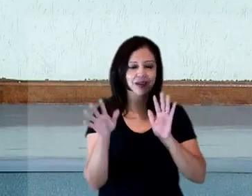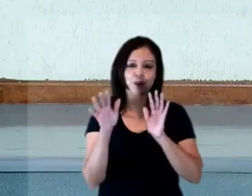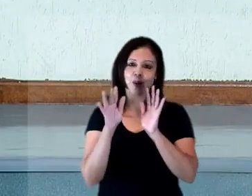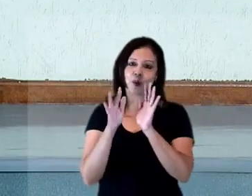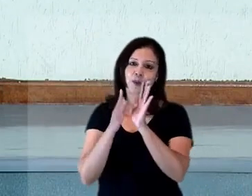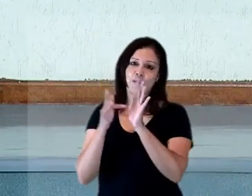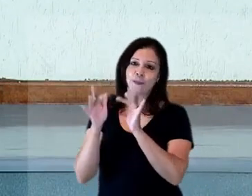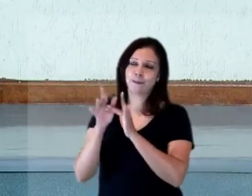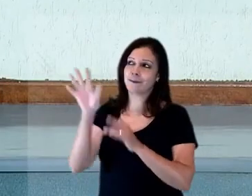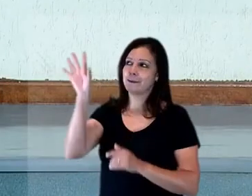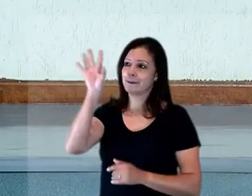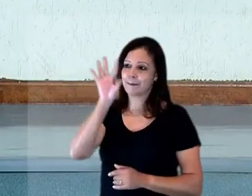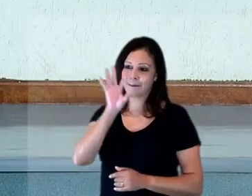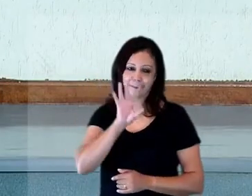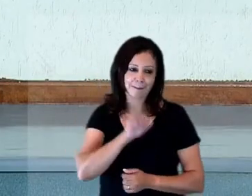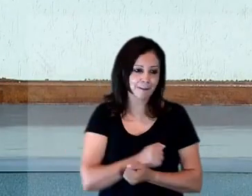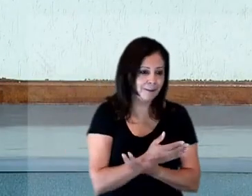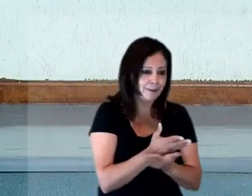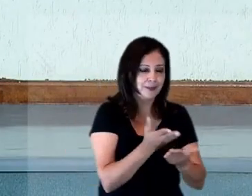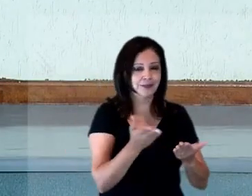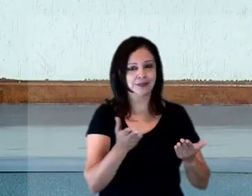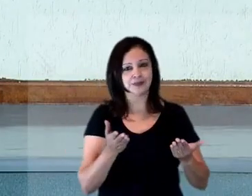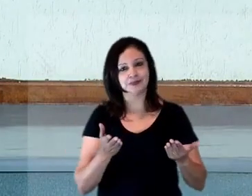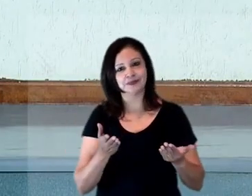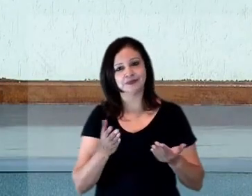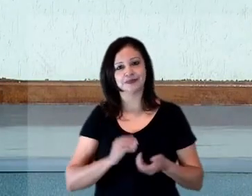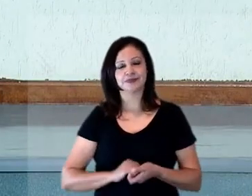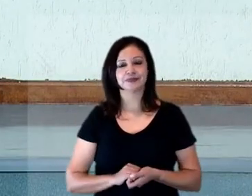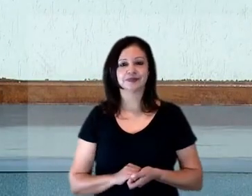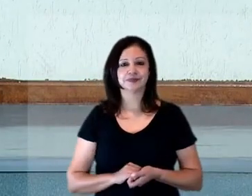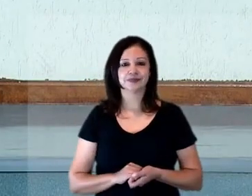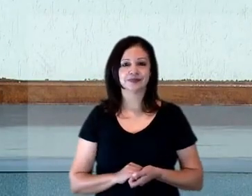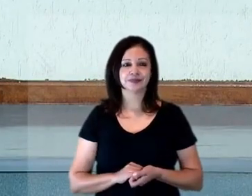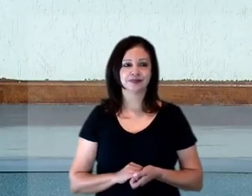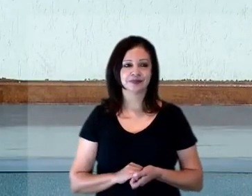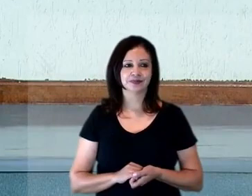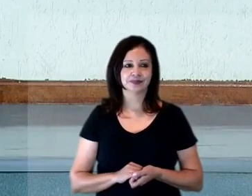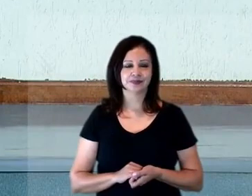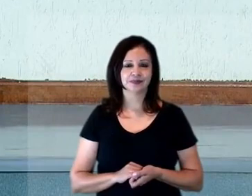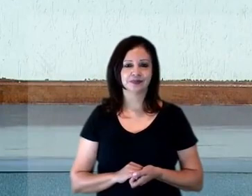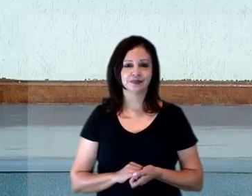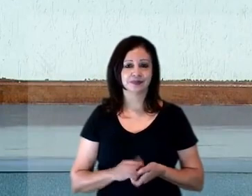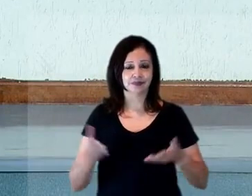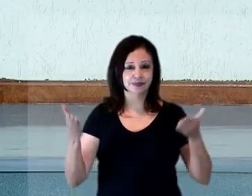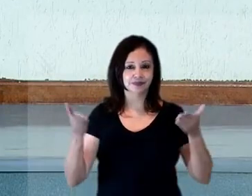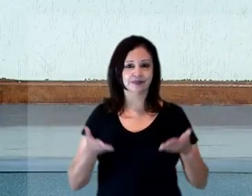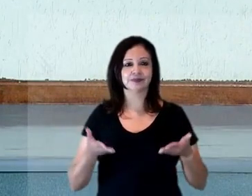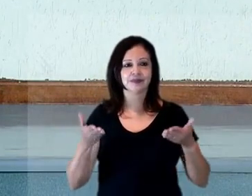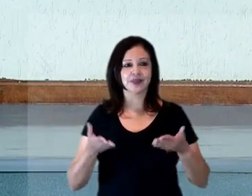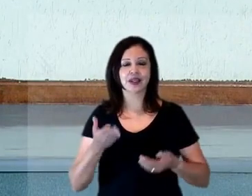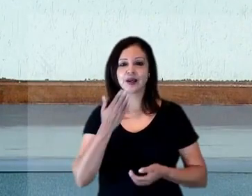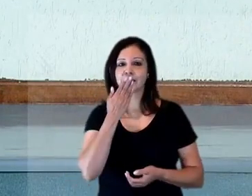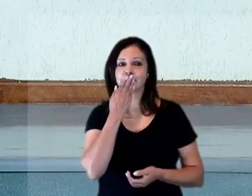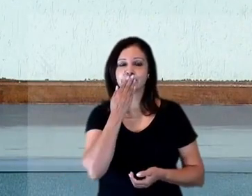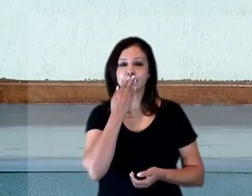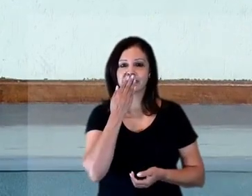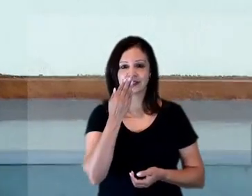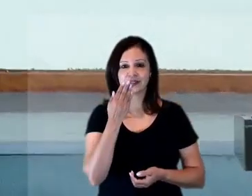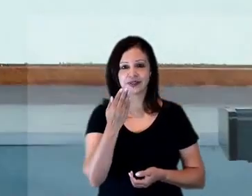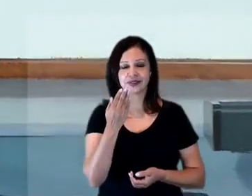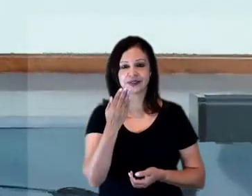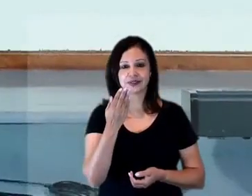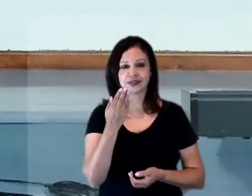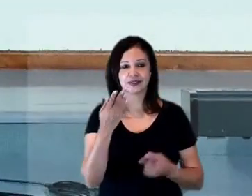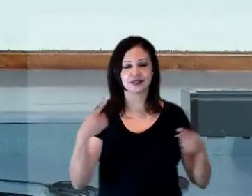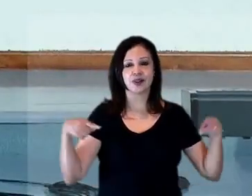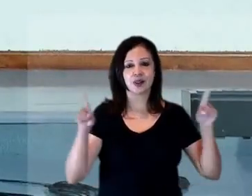desfrutar e serem abençoados através dele também. Quero, nesse momento, pedir para os irmãos nos